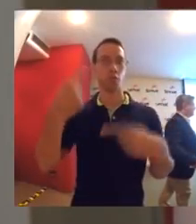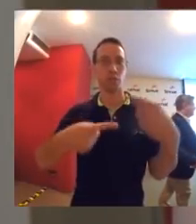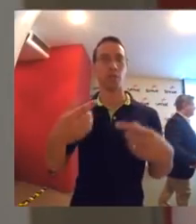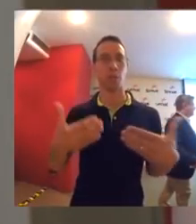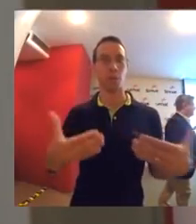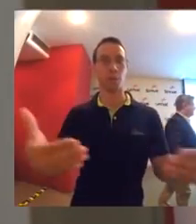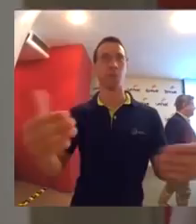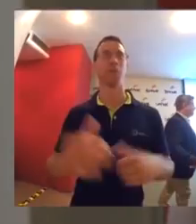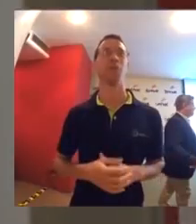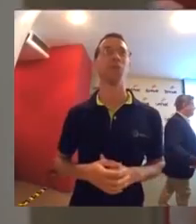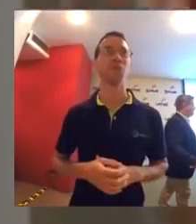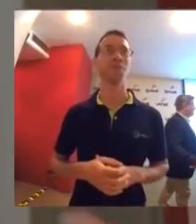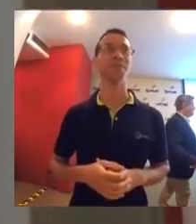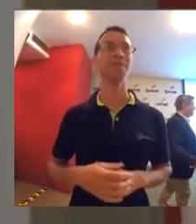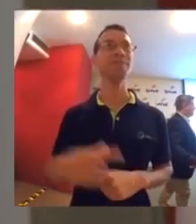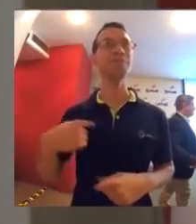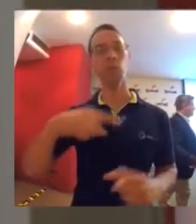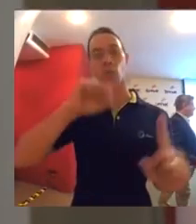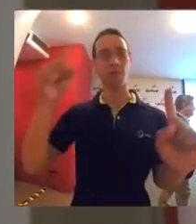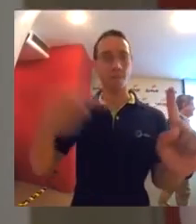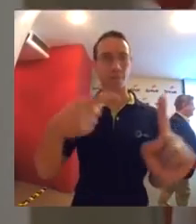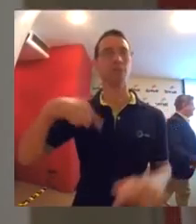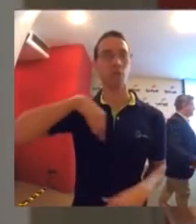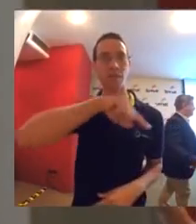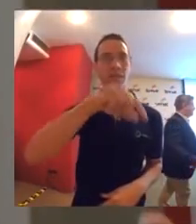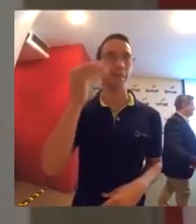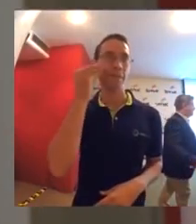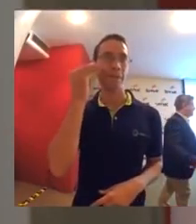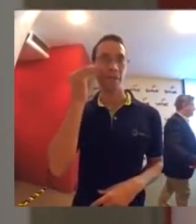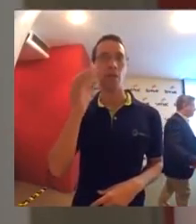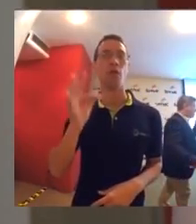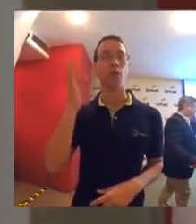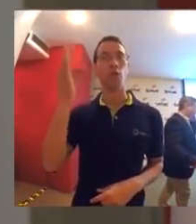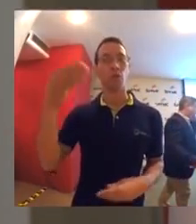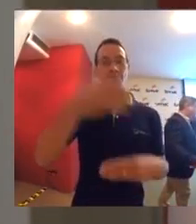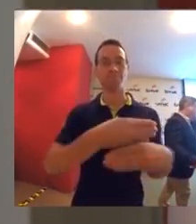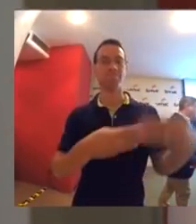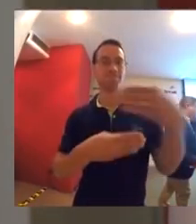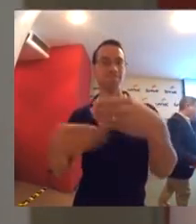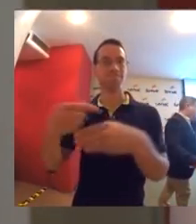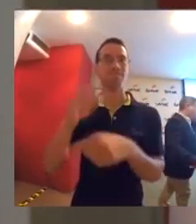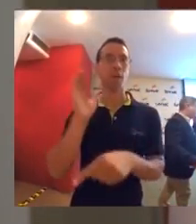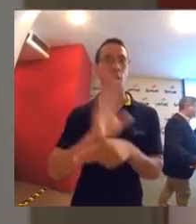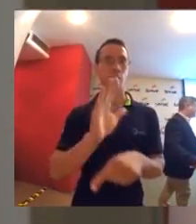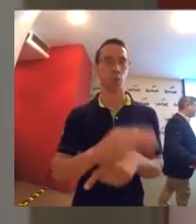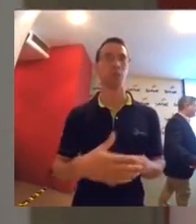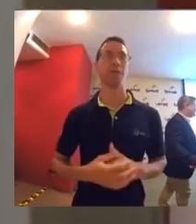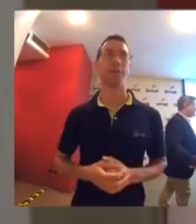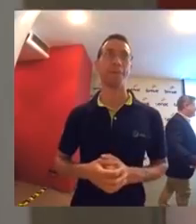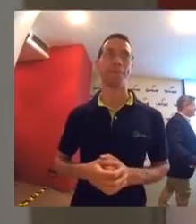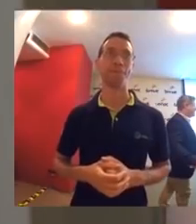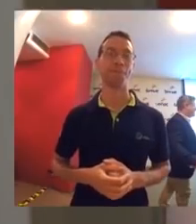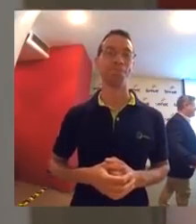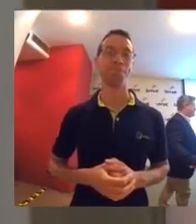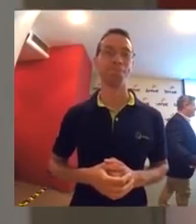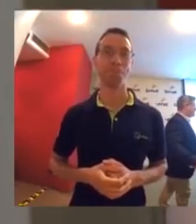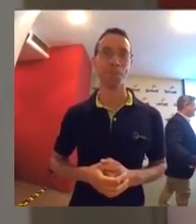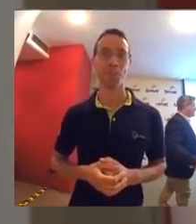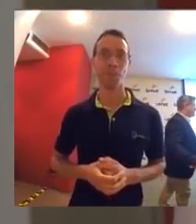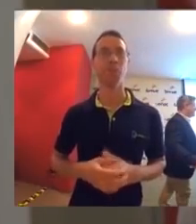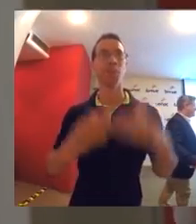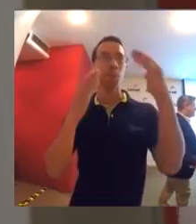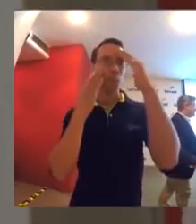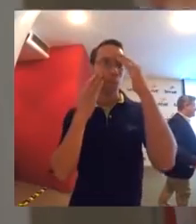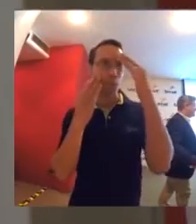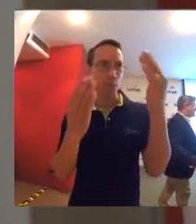está fazendo e com esse grande desafio que a gente tem de construir esse futuro, né, que a gente está fazendo nesse momento, né? Então,